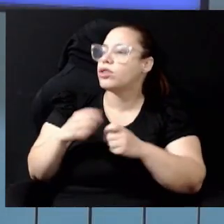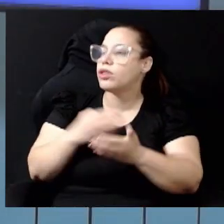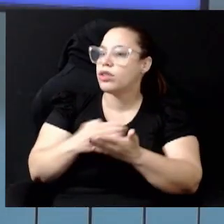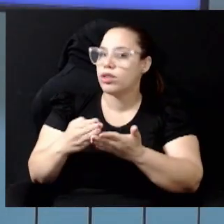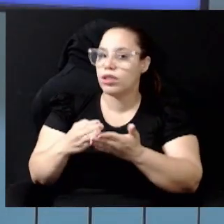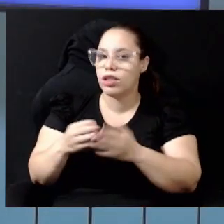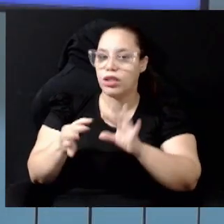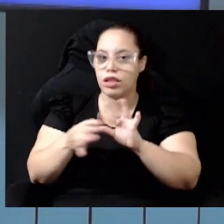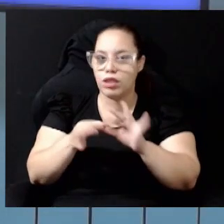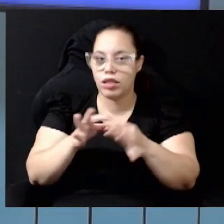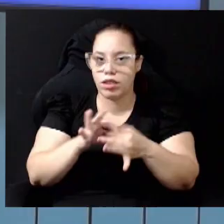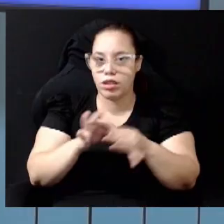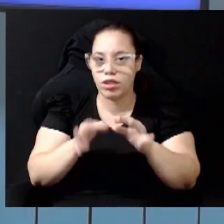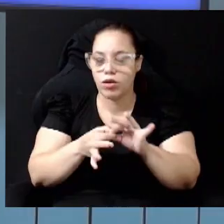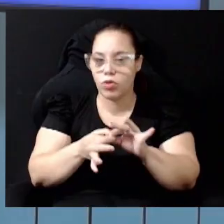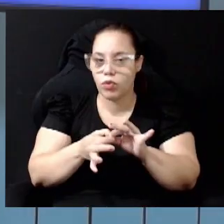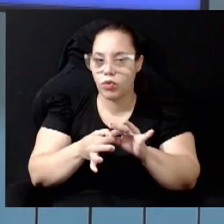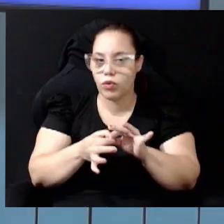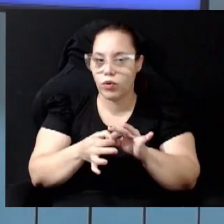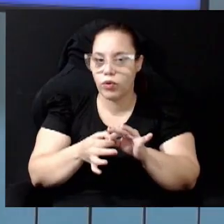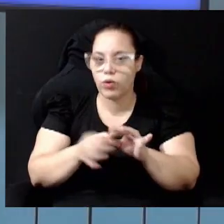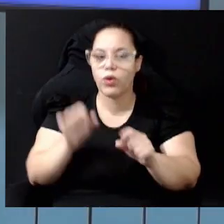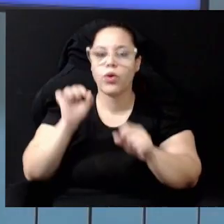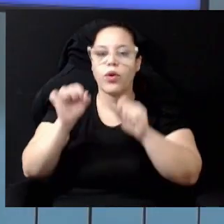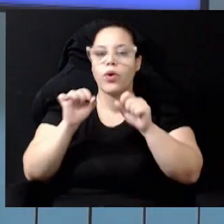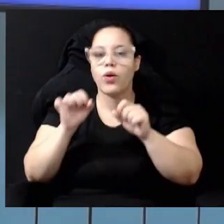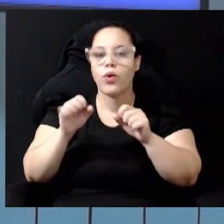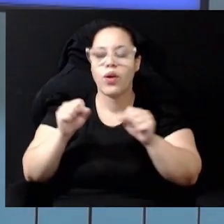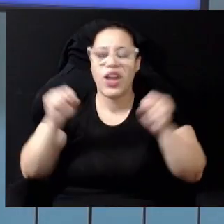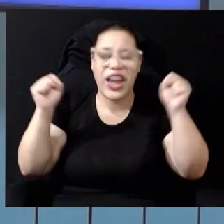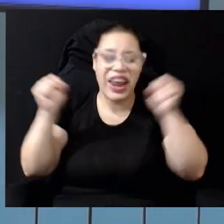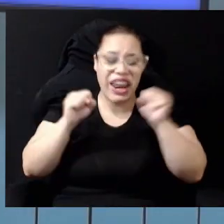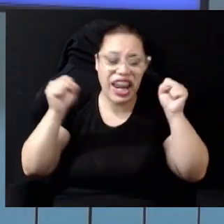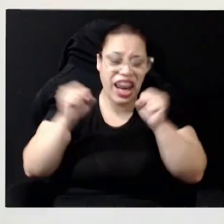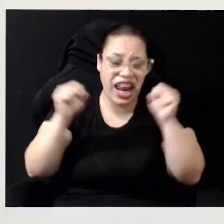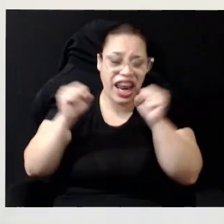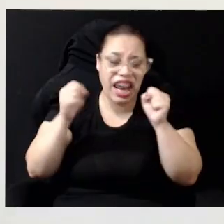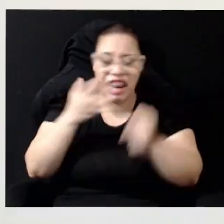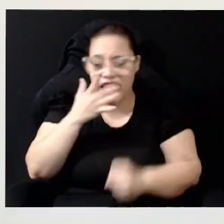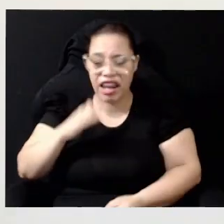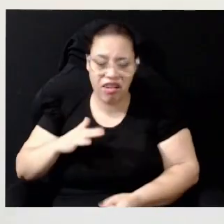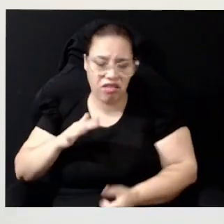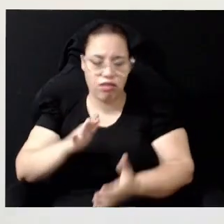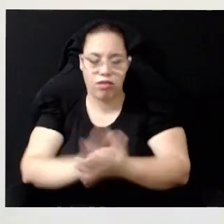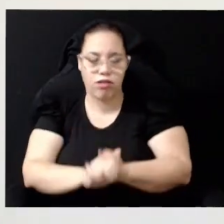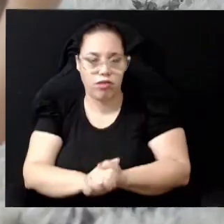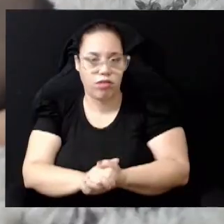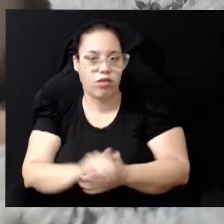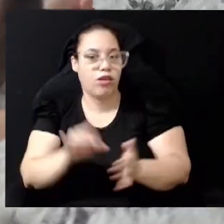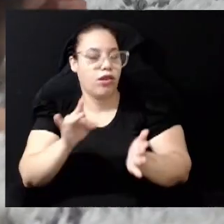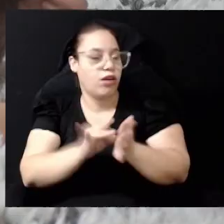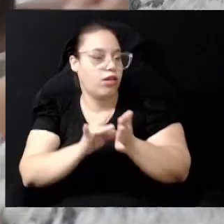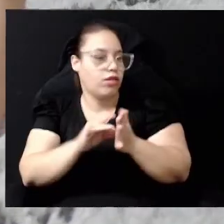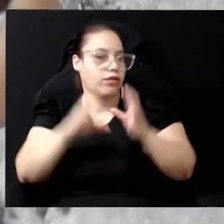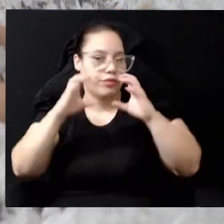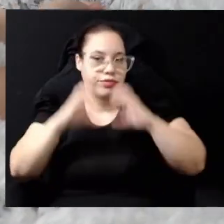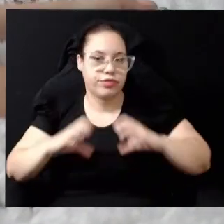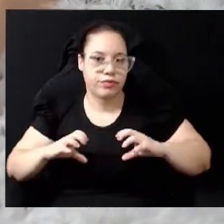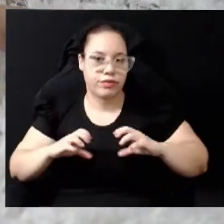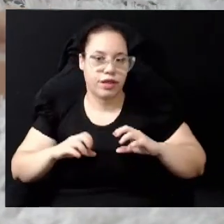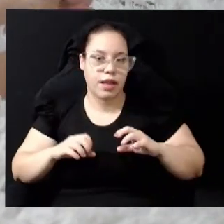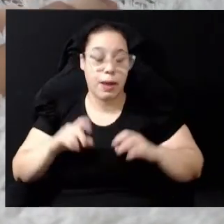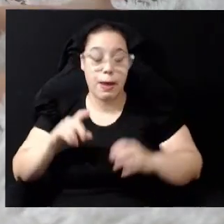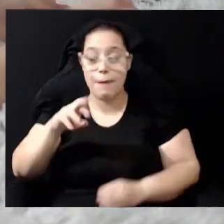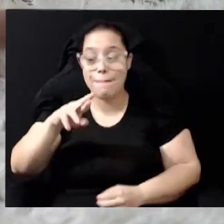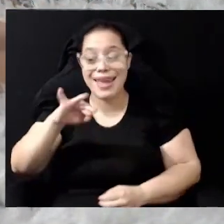um pouquinho, vamos falar o que é a birra infantil. Pronto, esse comportamento que a gente chama de birra, né, que até